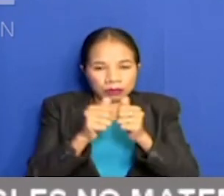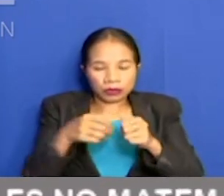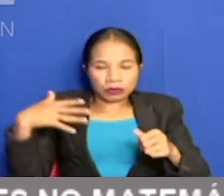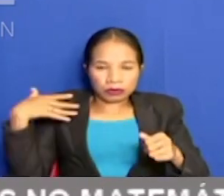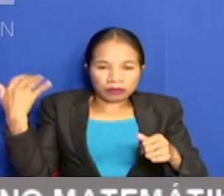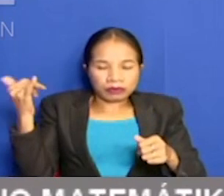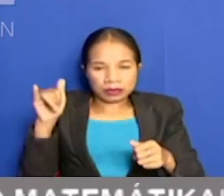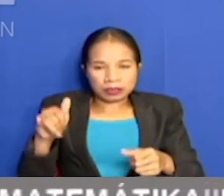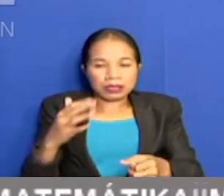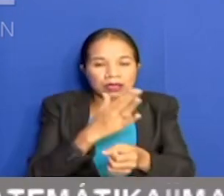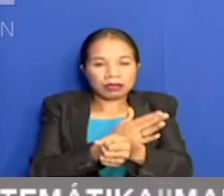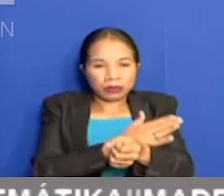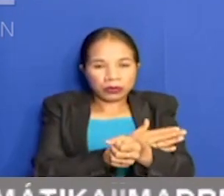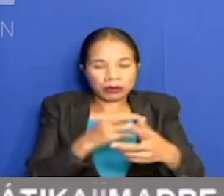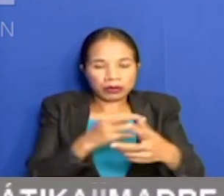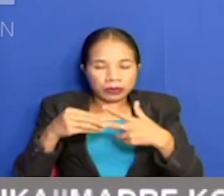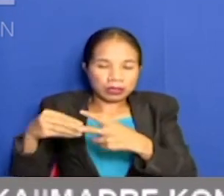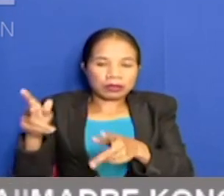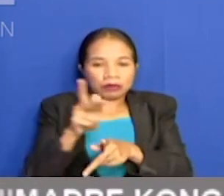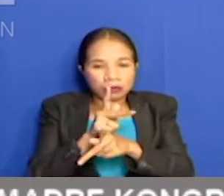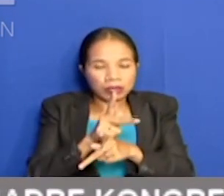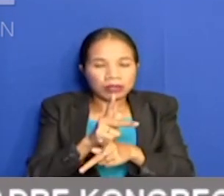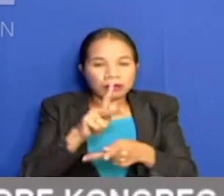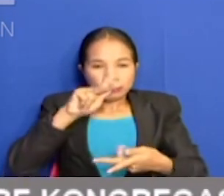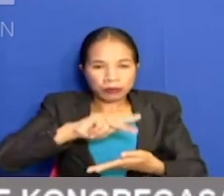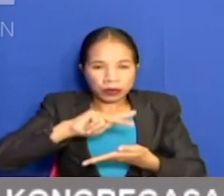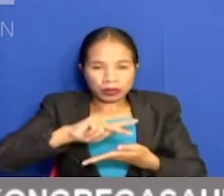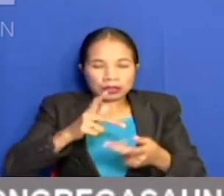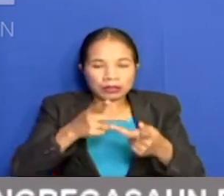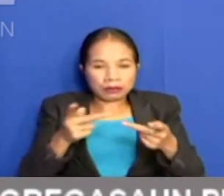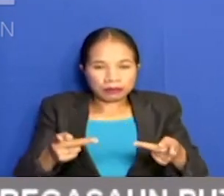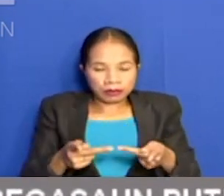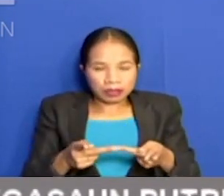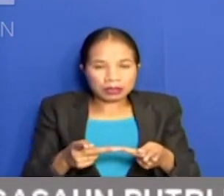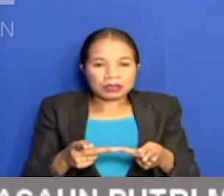atu promove lhe protege, fazem Sira né.